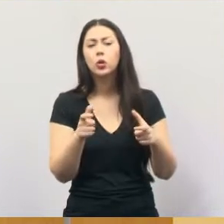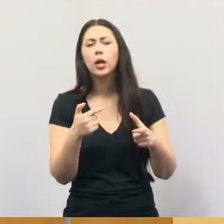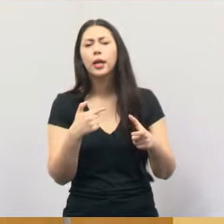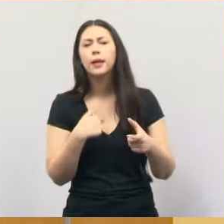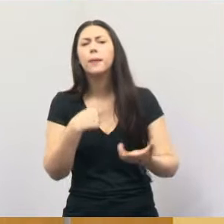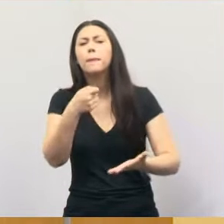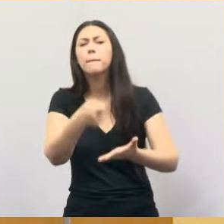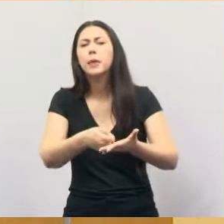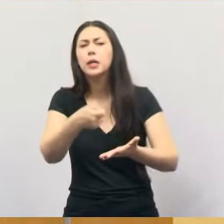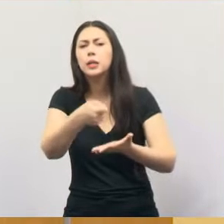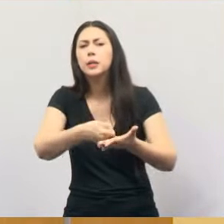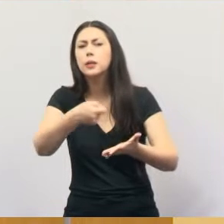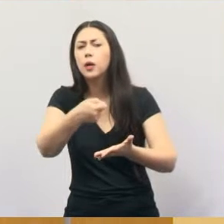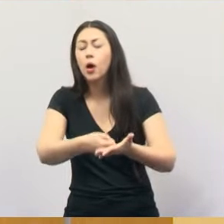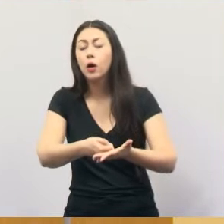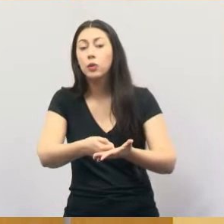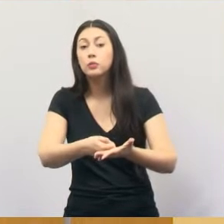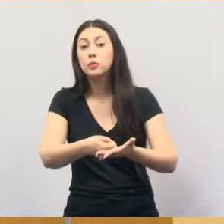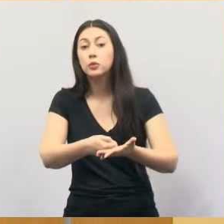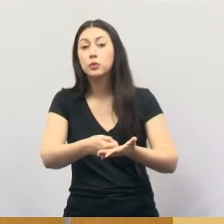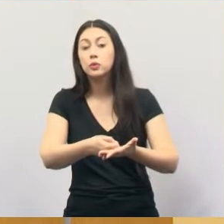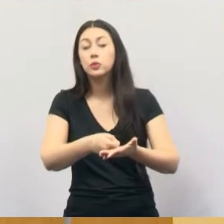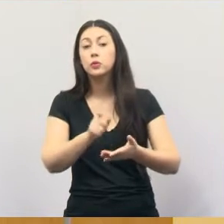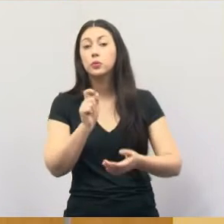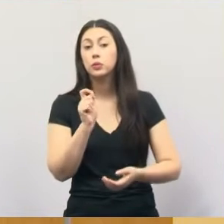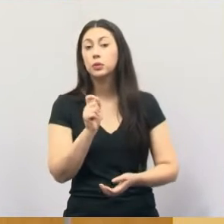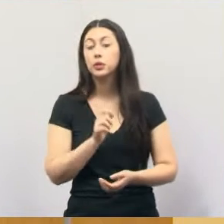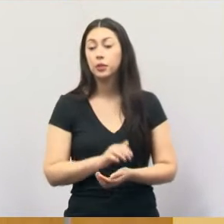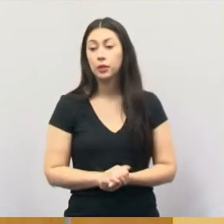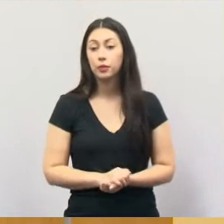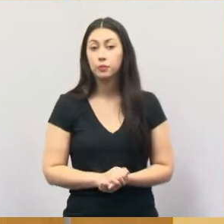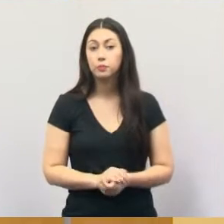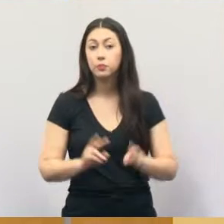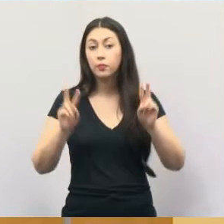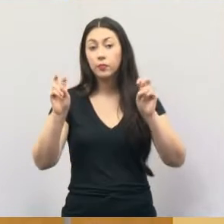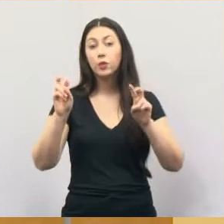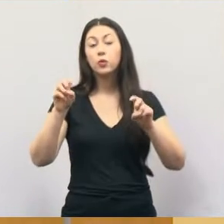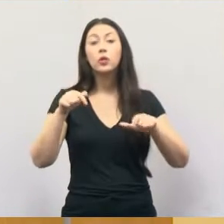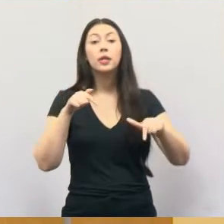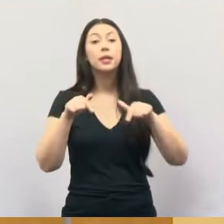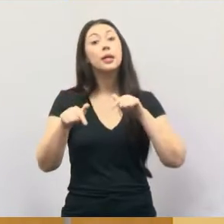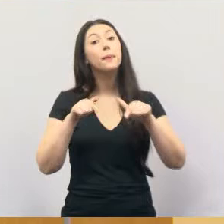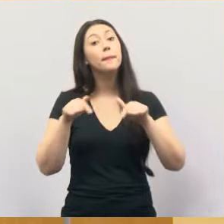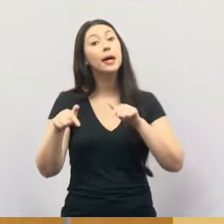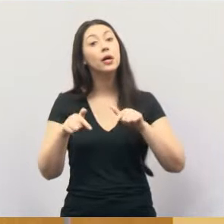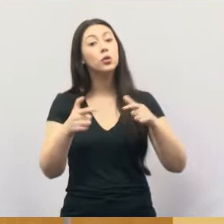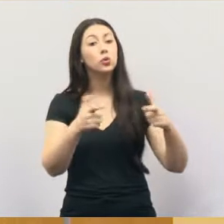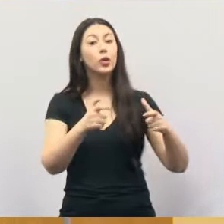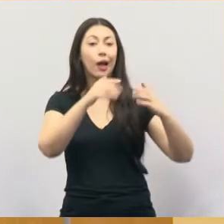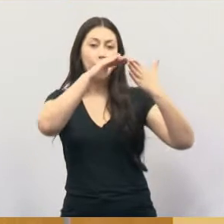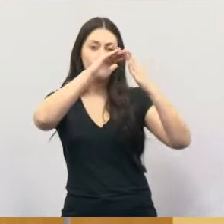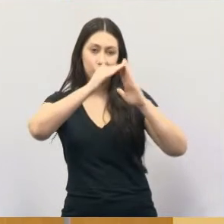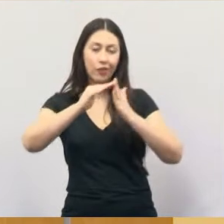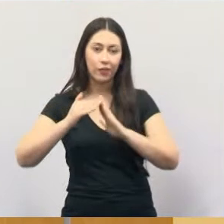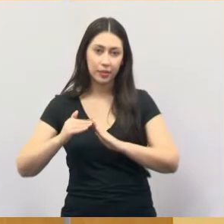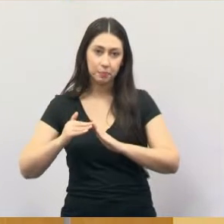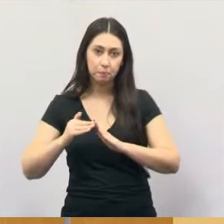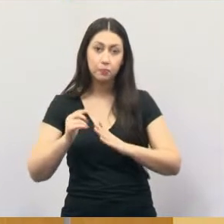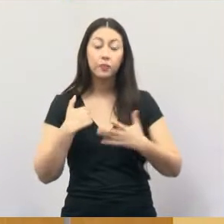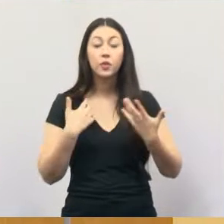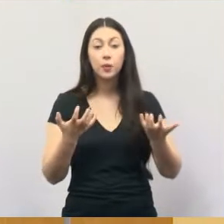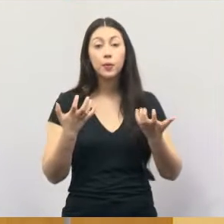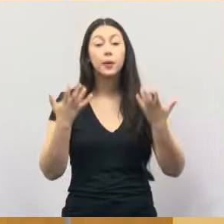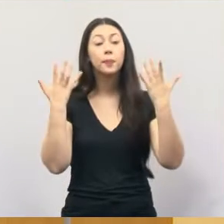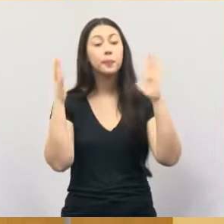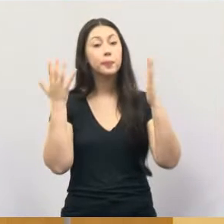a tecla nessa tribuna e também nessa casa. A respeito do trabalho das periferias. Quero dar os